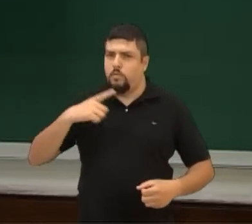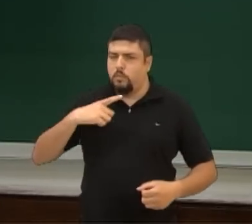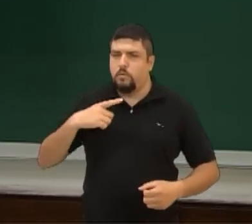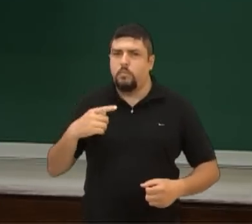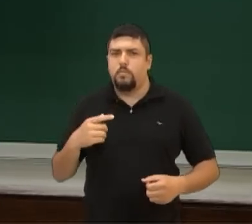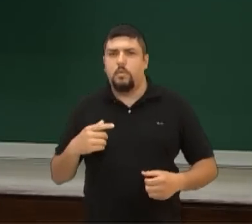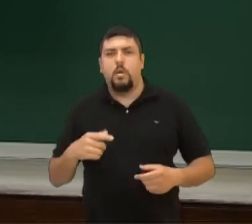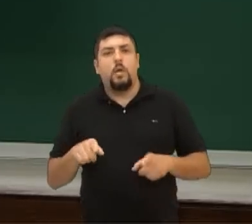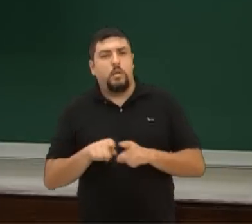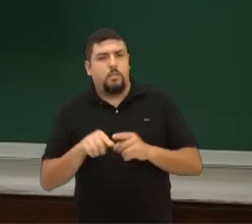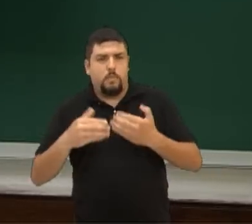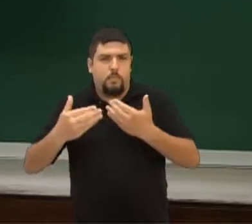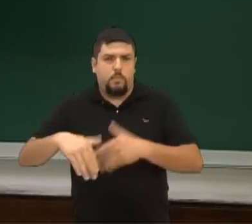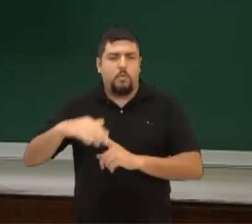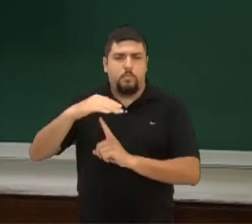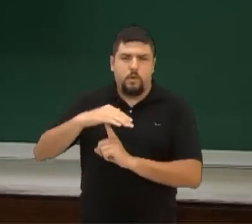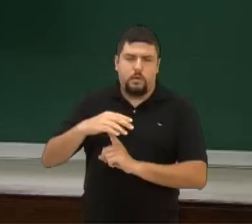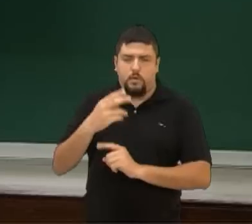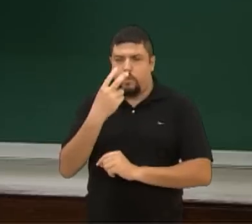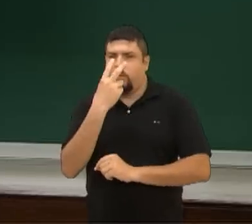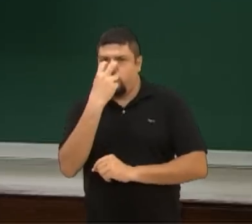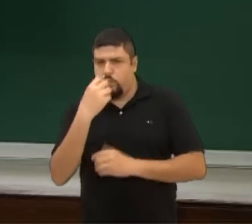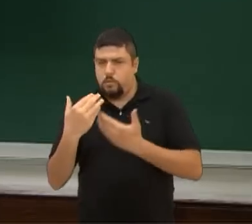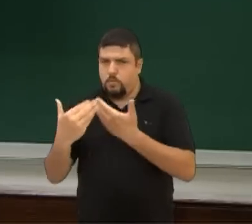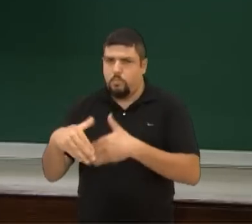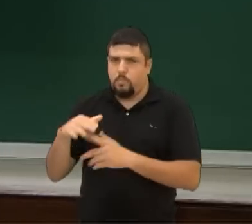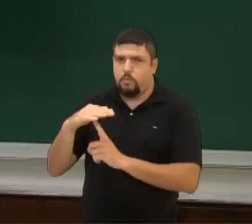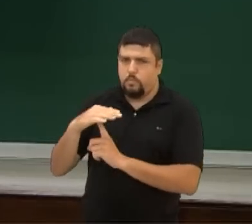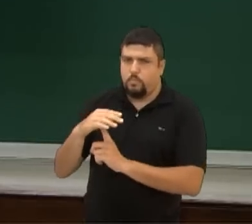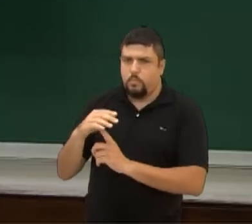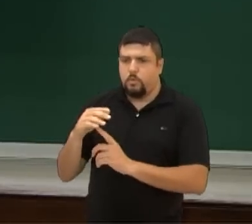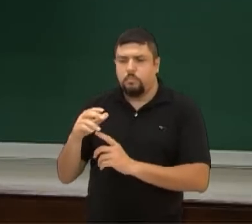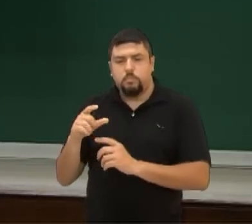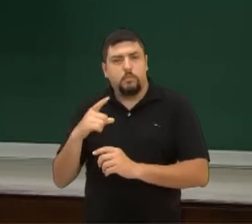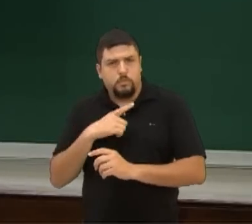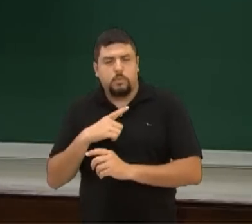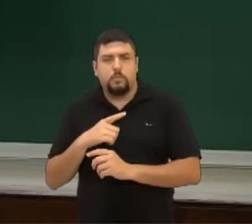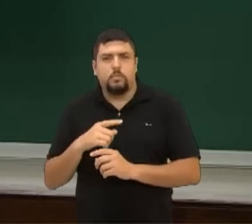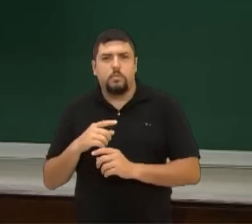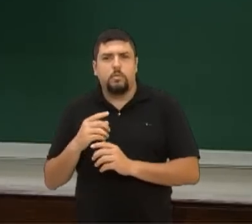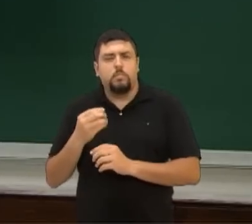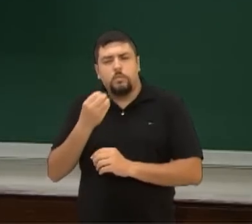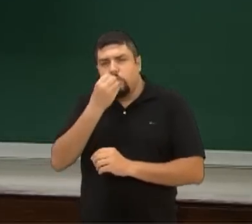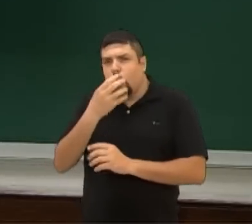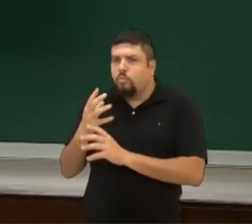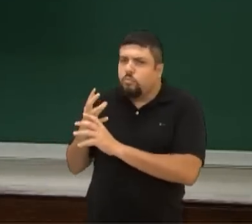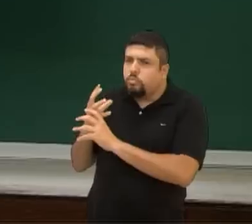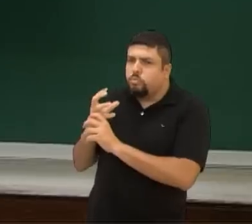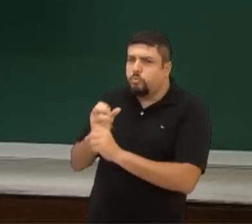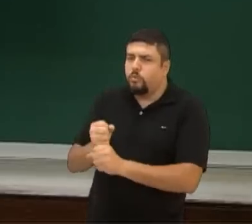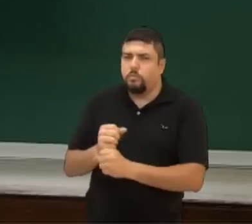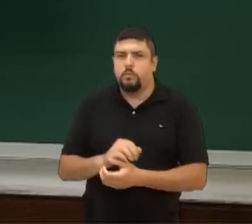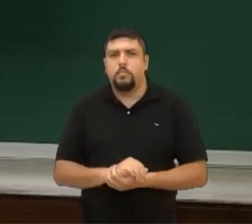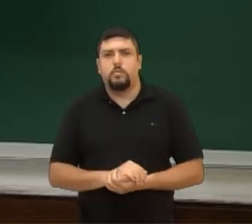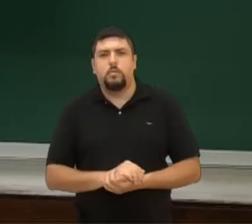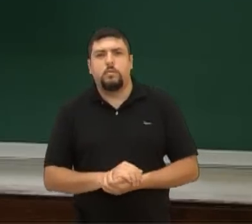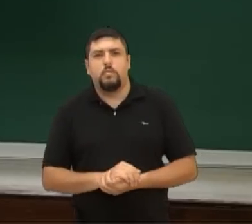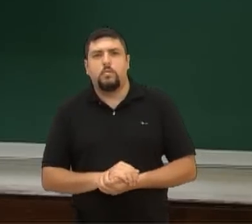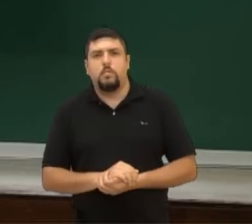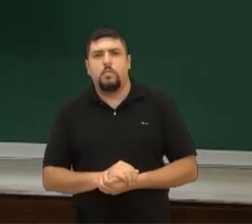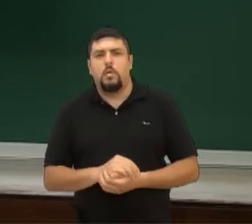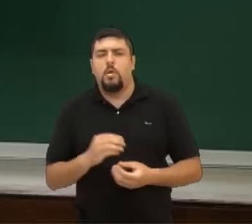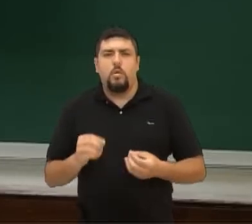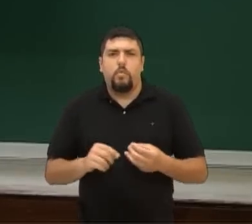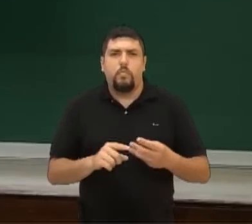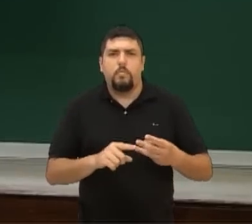falo da prova Paraná, porque eu já vi essa questão lá na prova, certo? Então, por isso que eu achei bom resgatar. Desvio padrão,